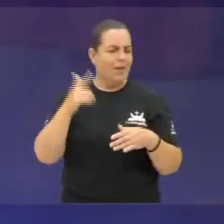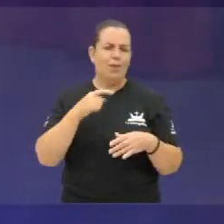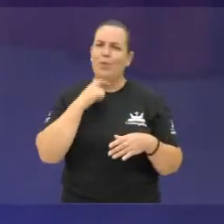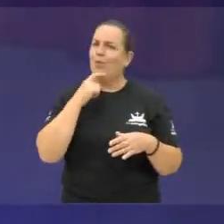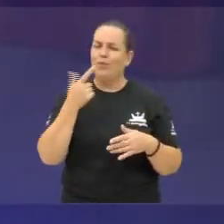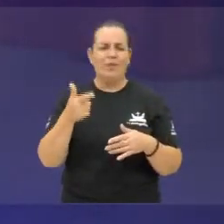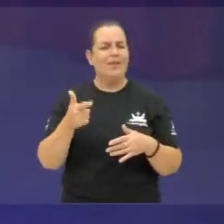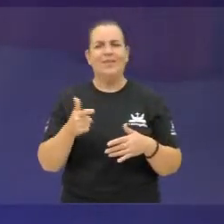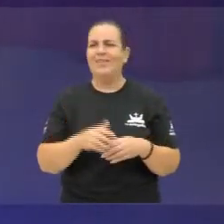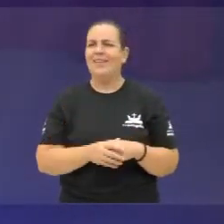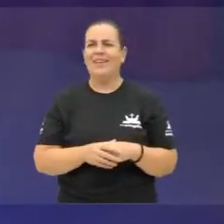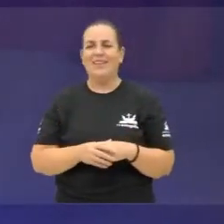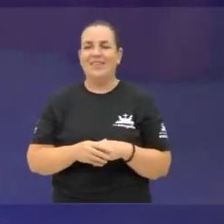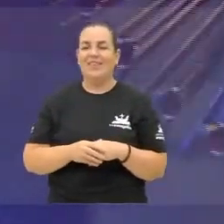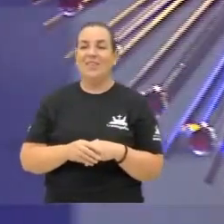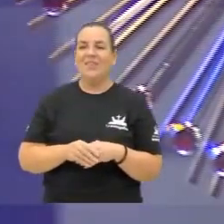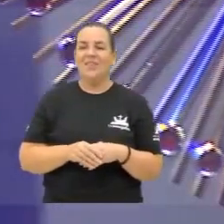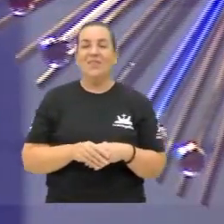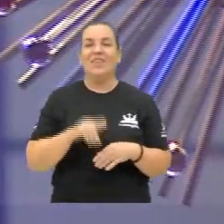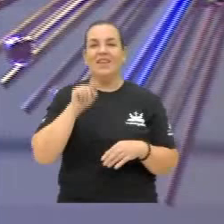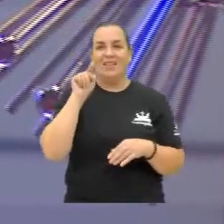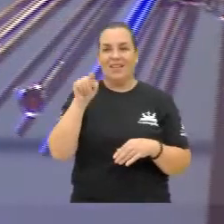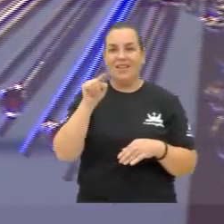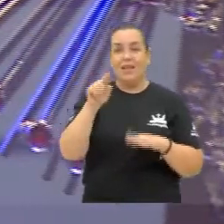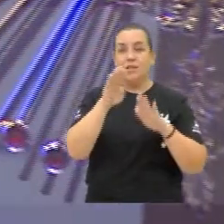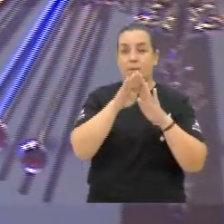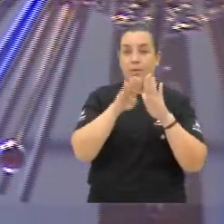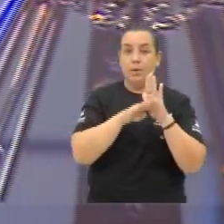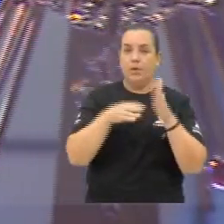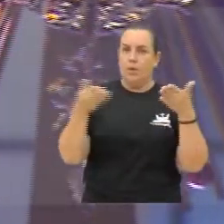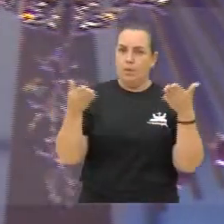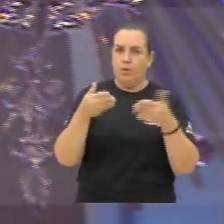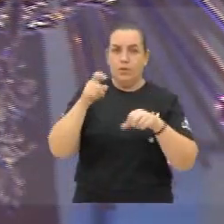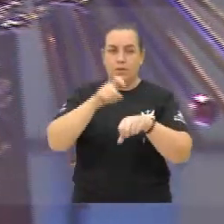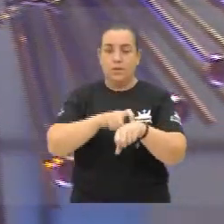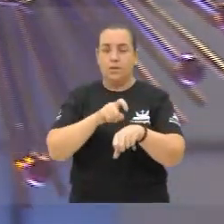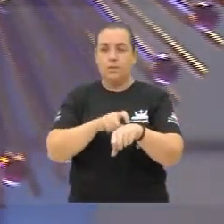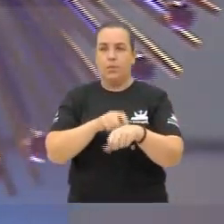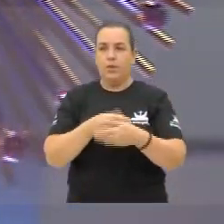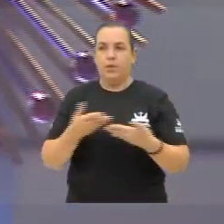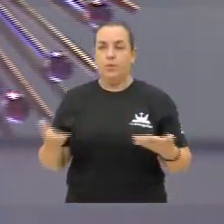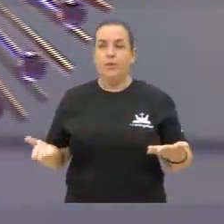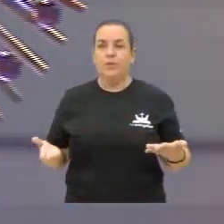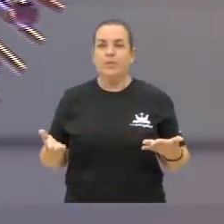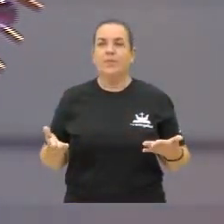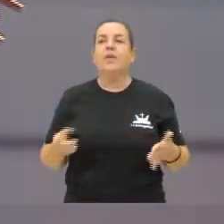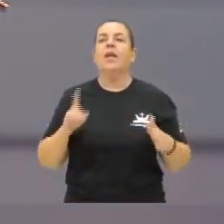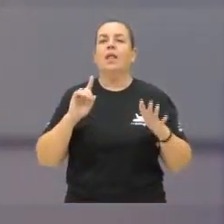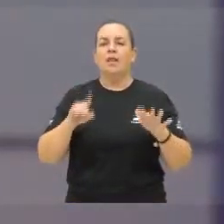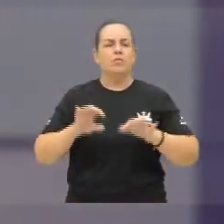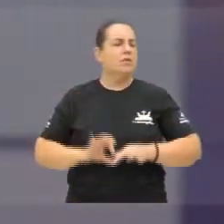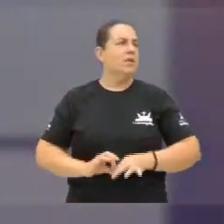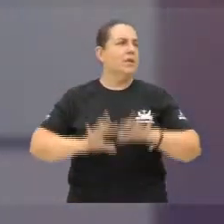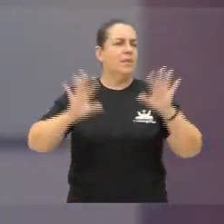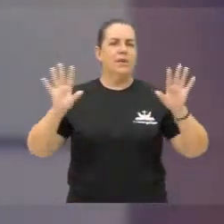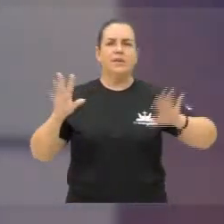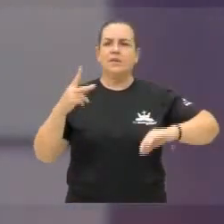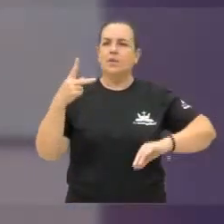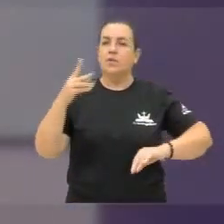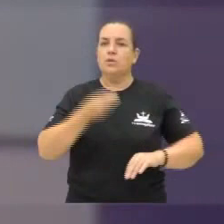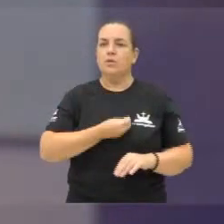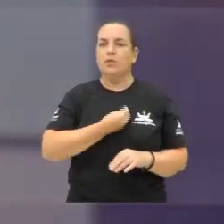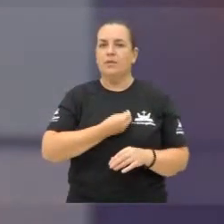dúvidas, de que esse programa, de que este momento será de libertação na sua